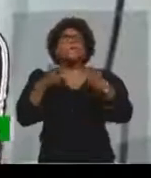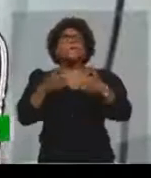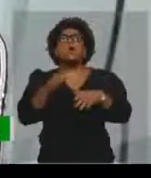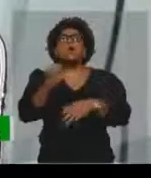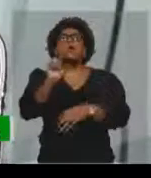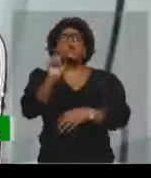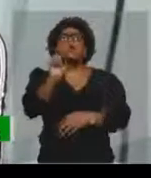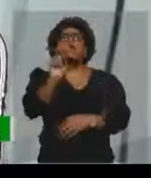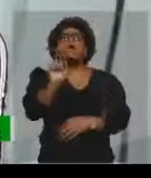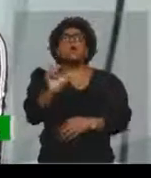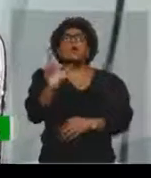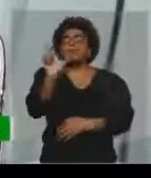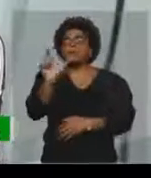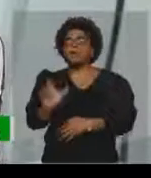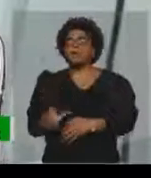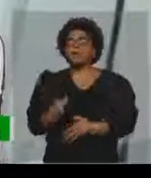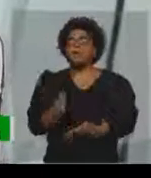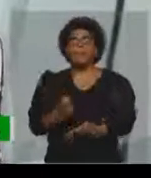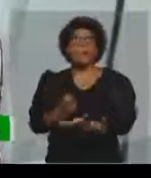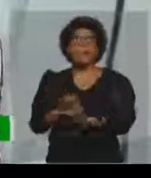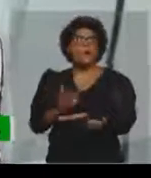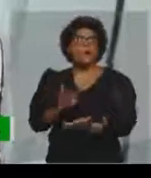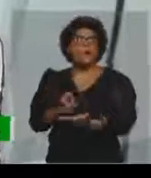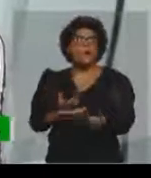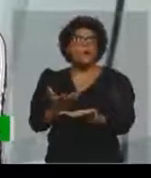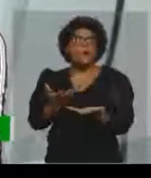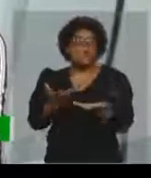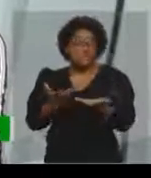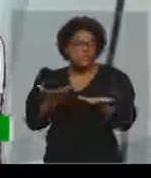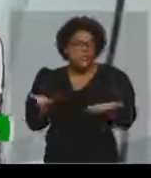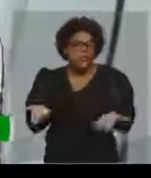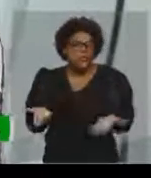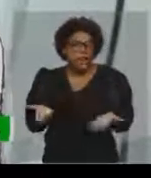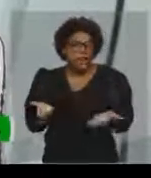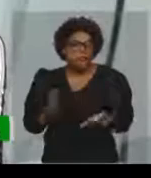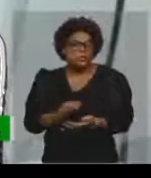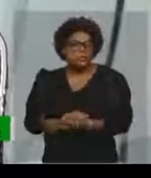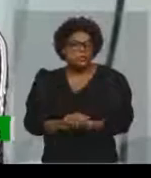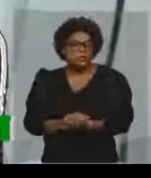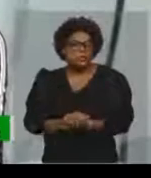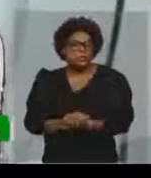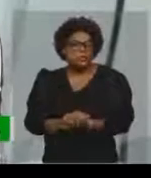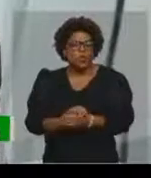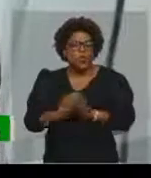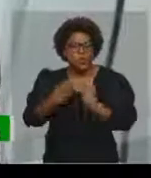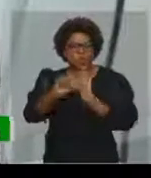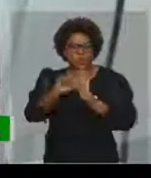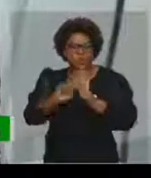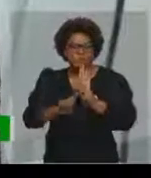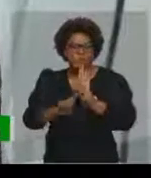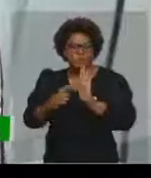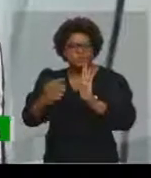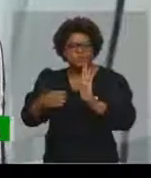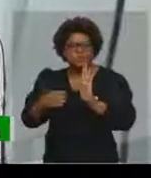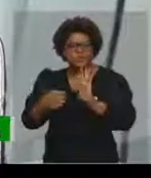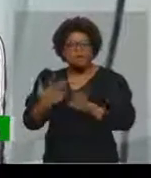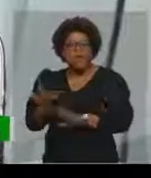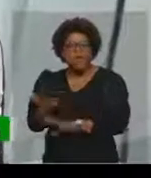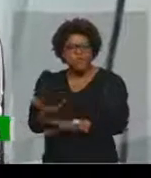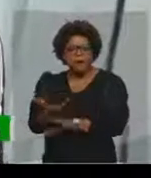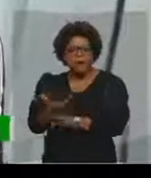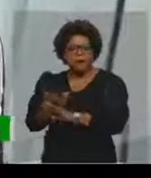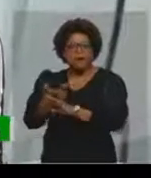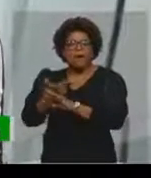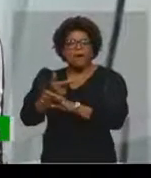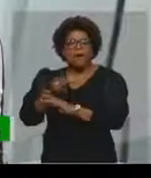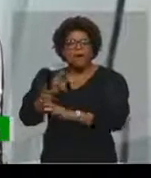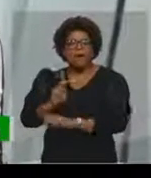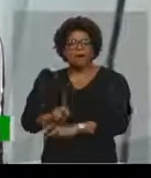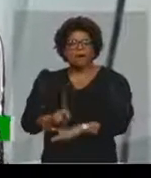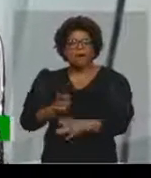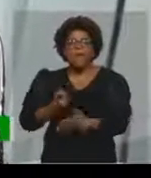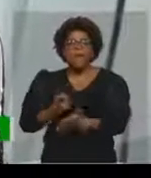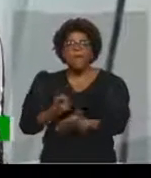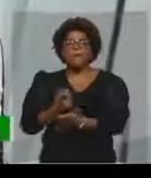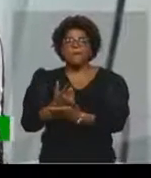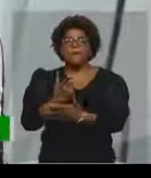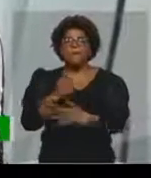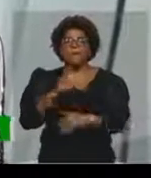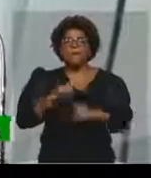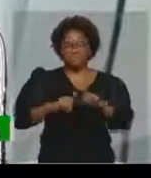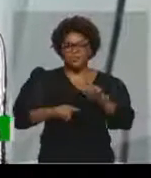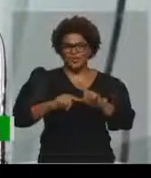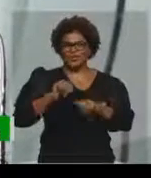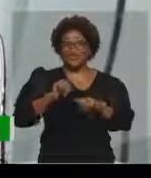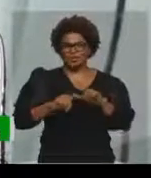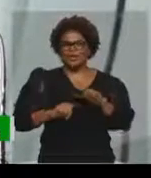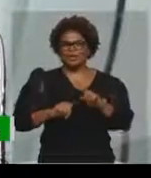persuadir esse consumidor a adquirir um produto, né? Então, na verdade, nós vamos observar